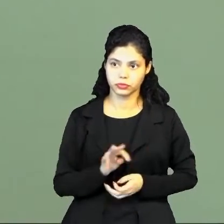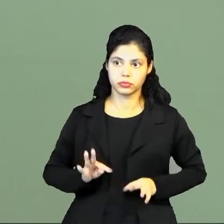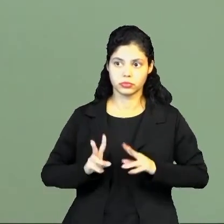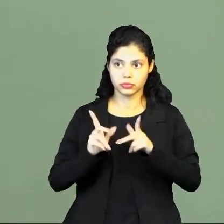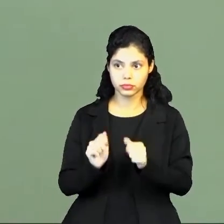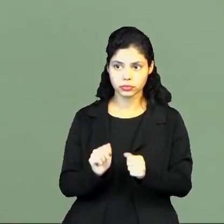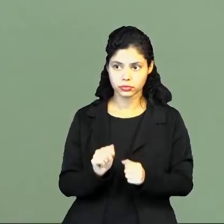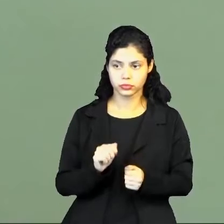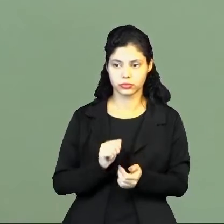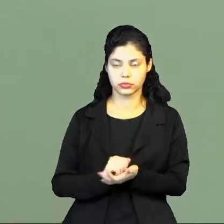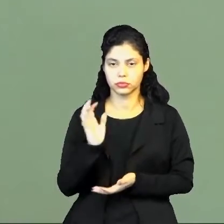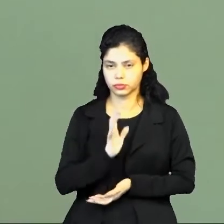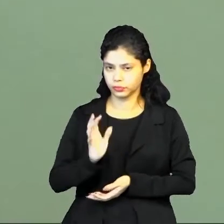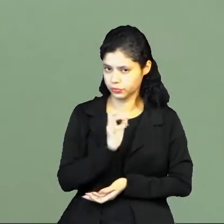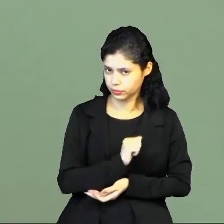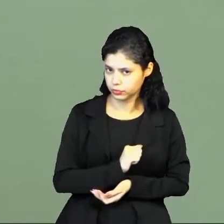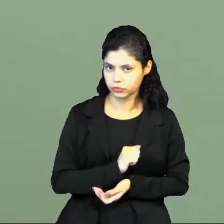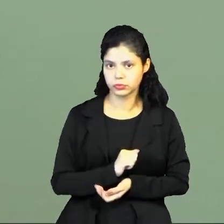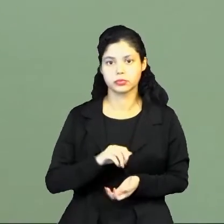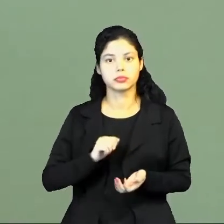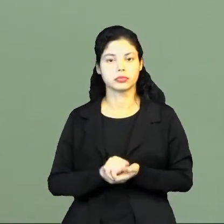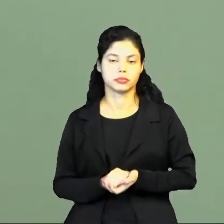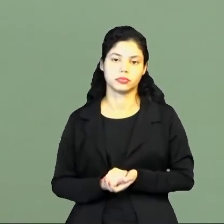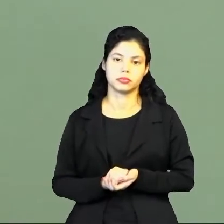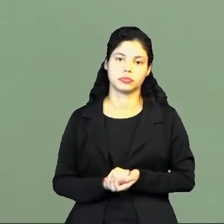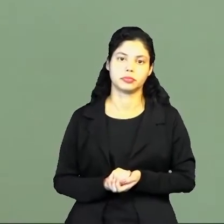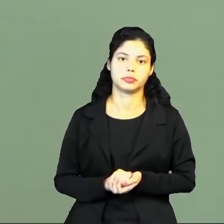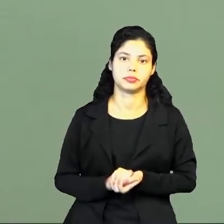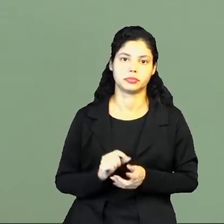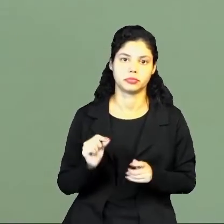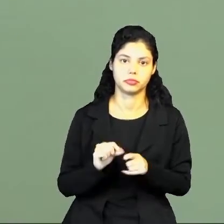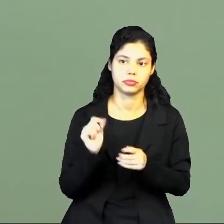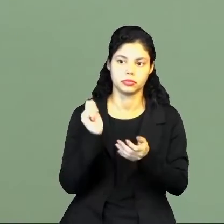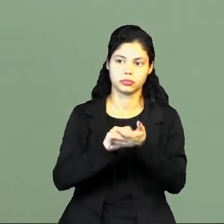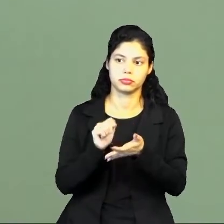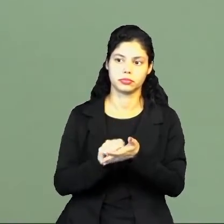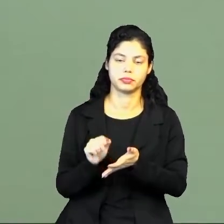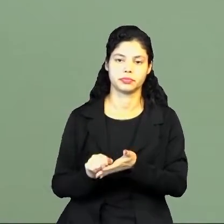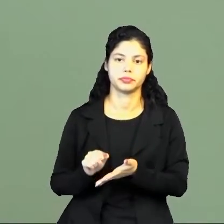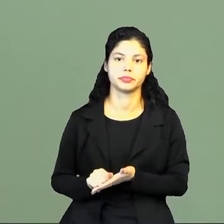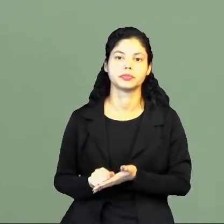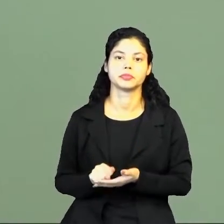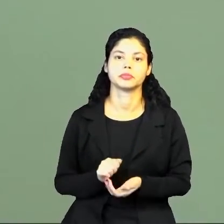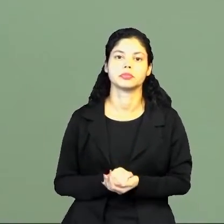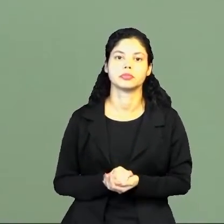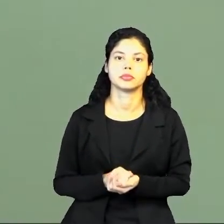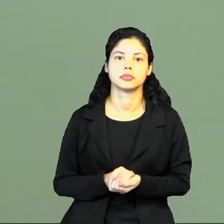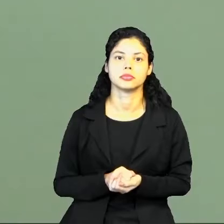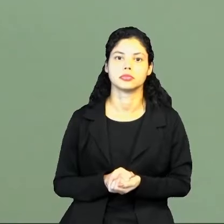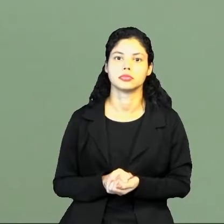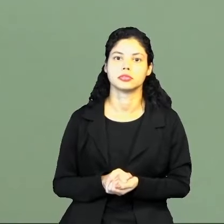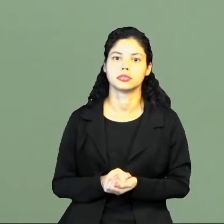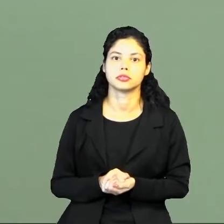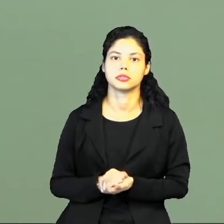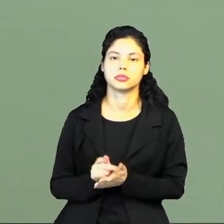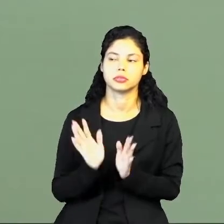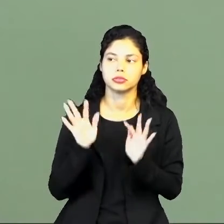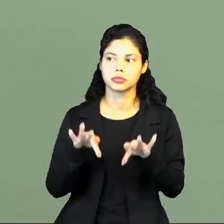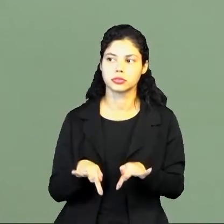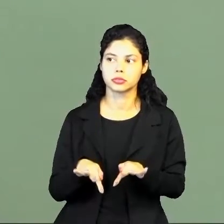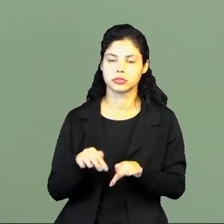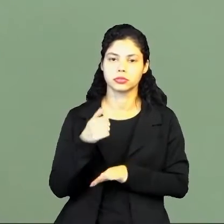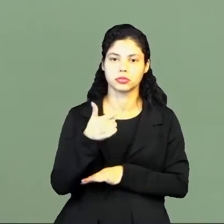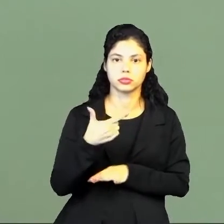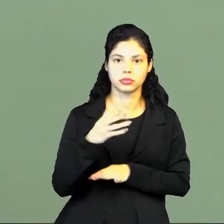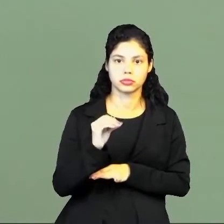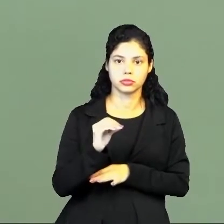toda a questão amorosa, dos seus relacionamentos. Ele foi escrevendo esses poemas, aí ele terminou, a série de